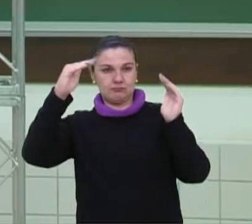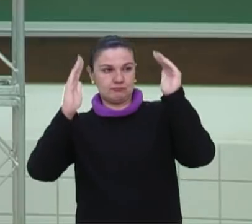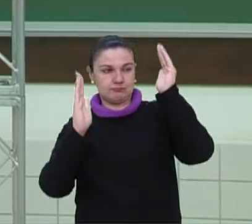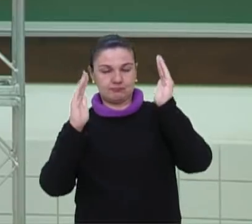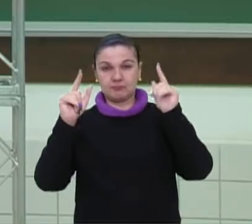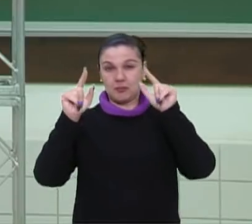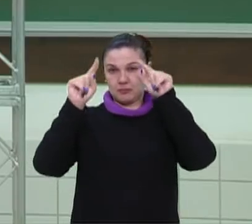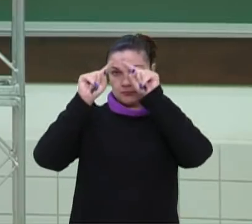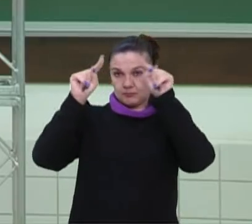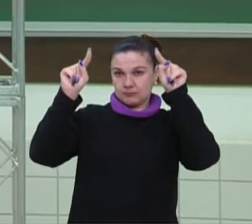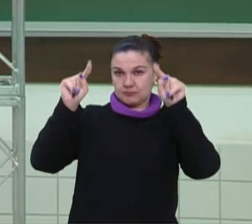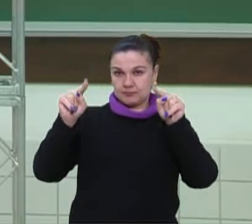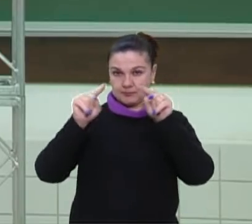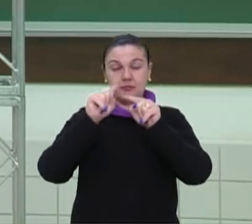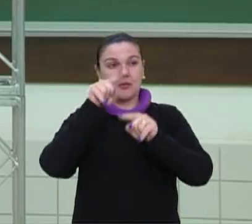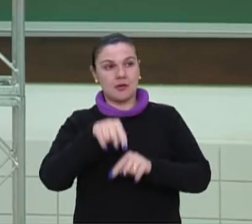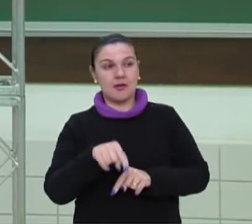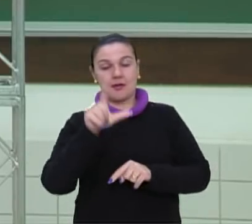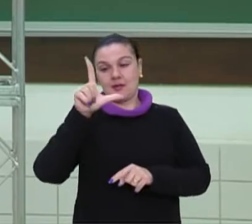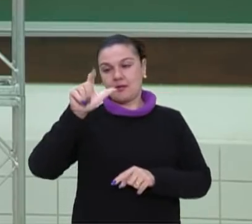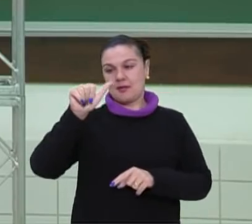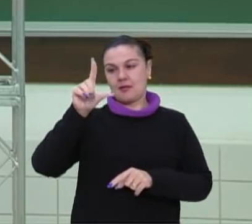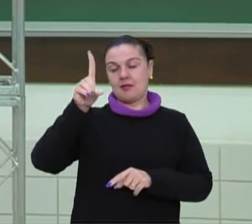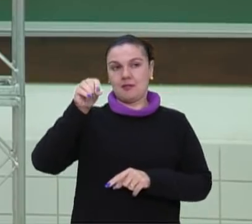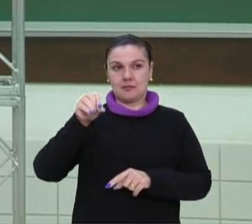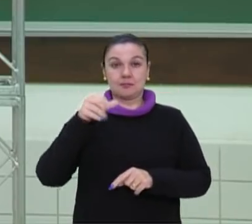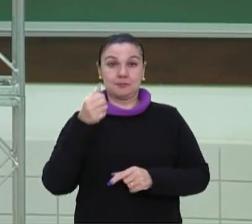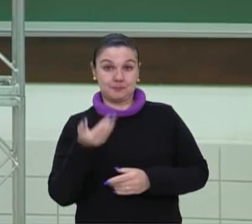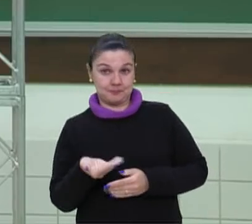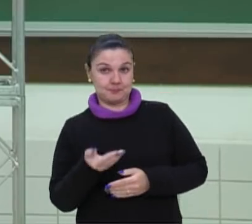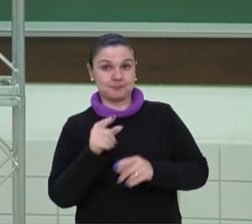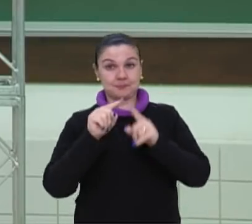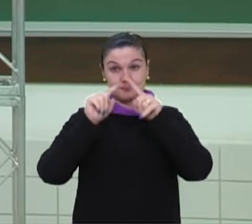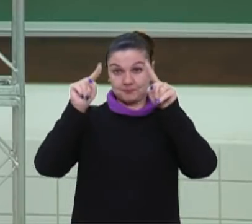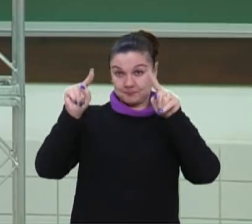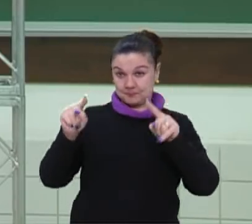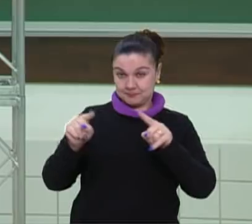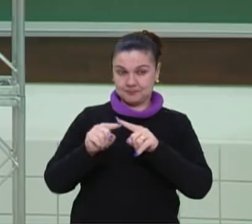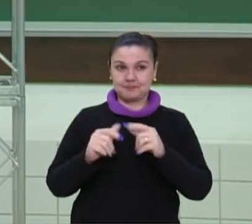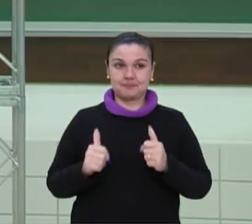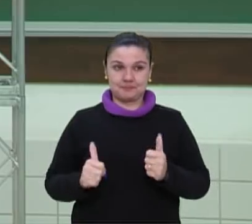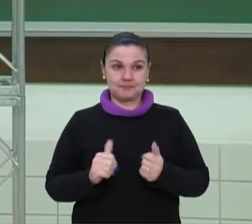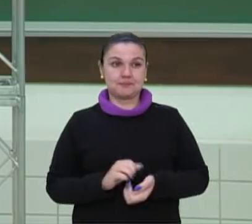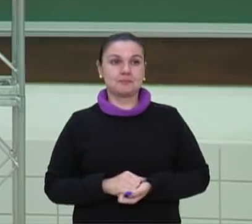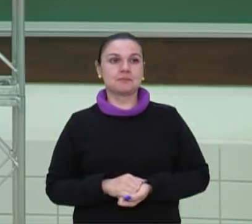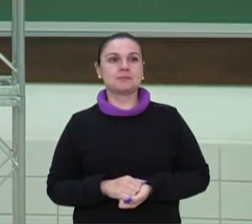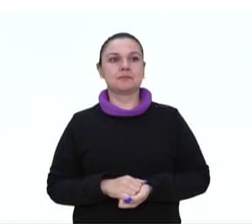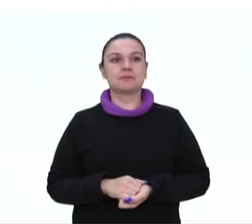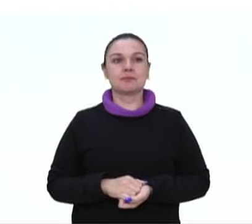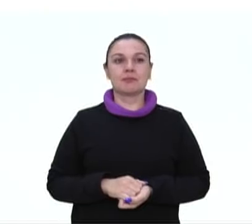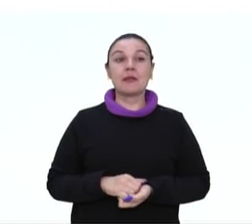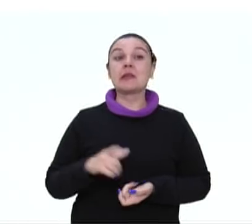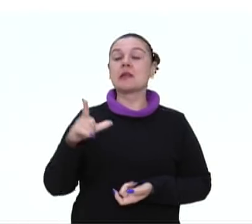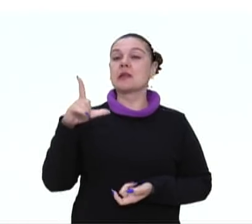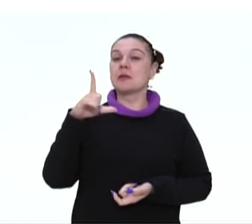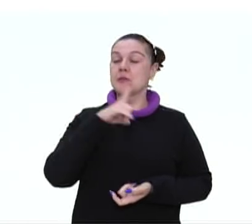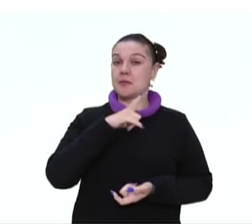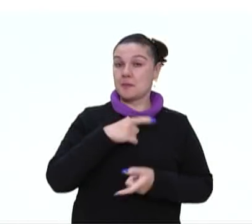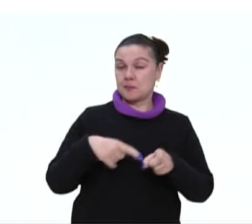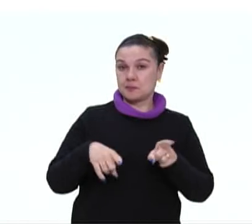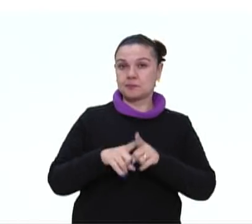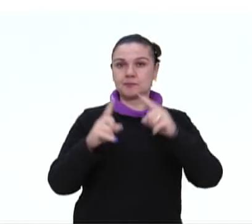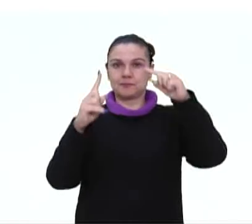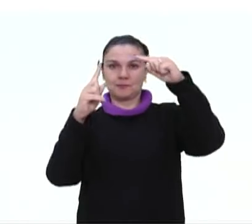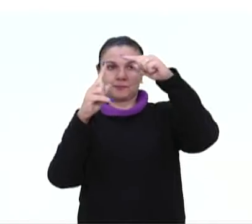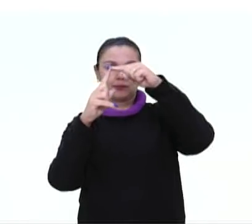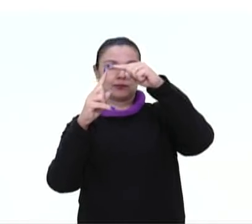quadrilátero, né? Então, são chamados de lados, o que contorna. Vamos para o próximo elemento? Nós temos também